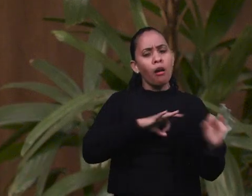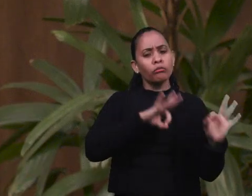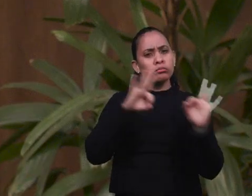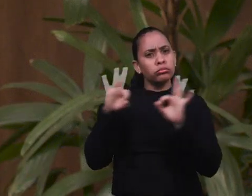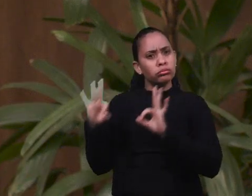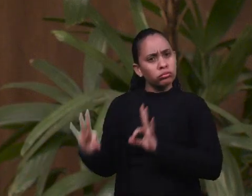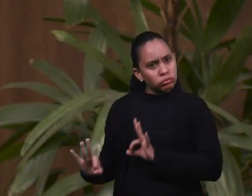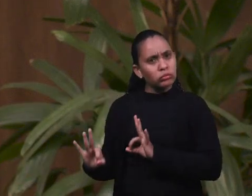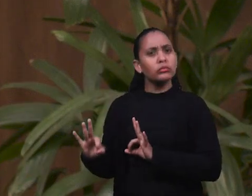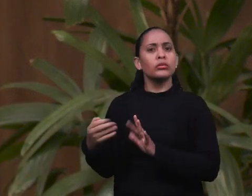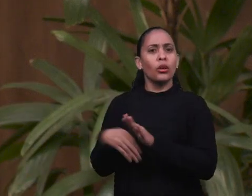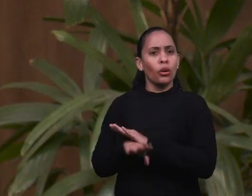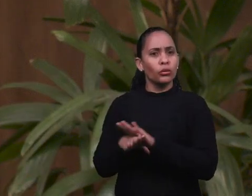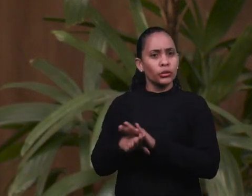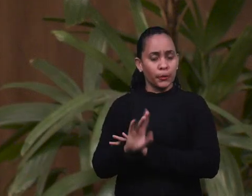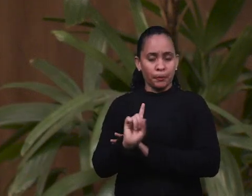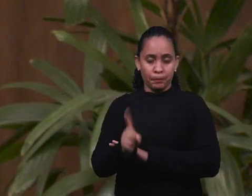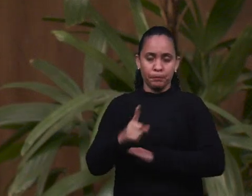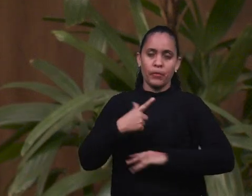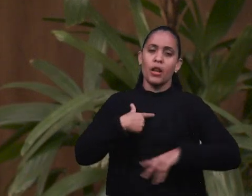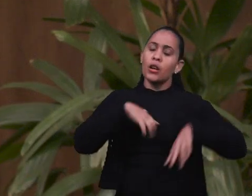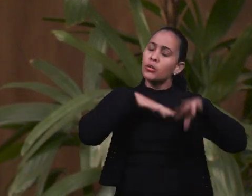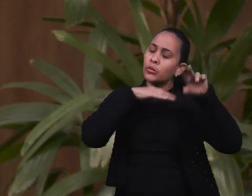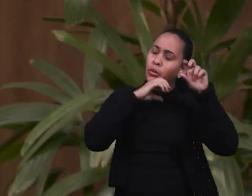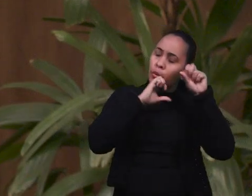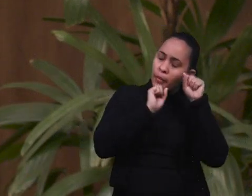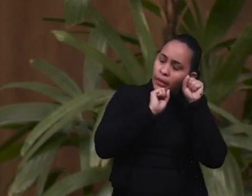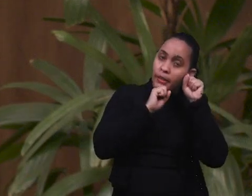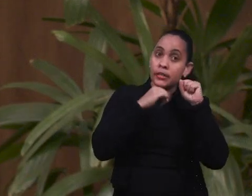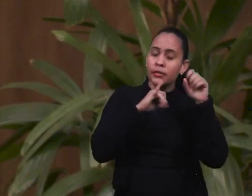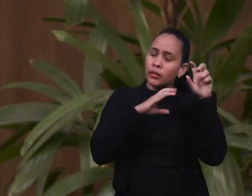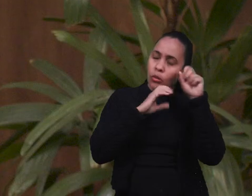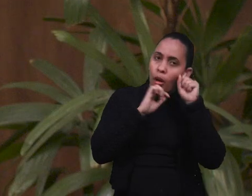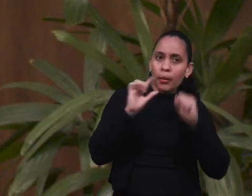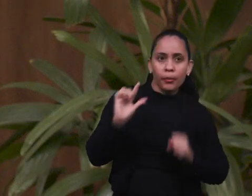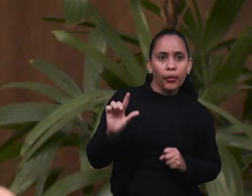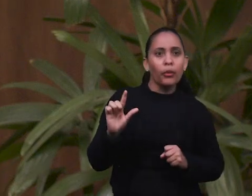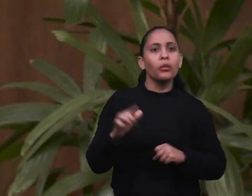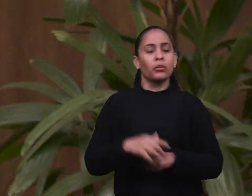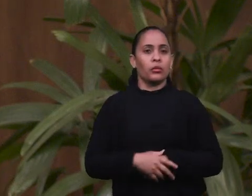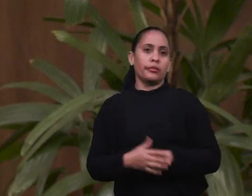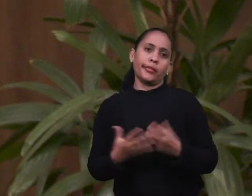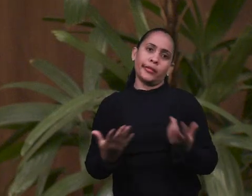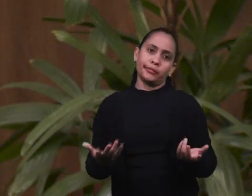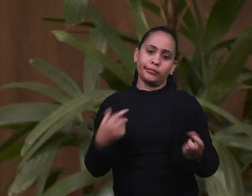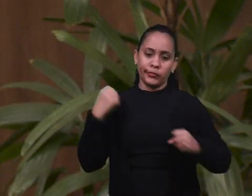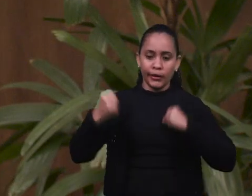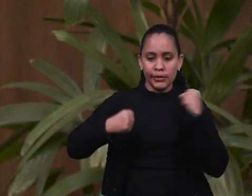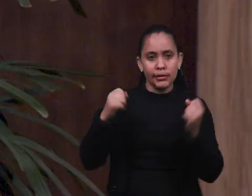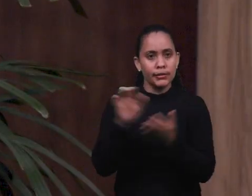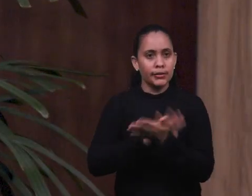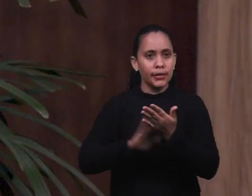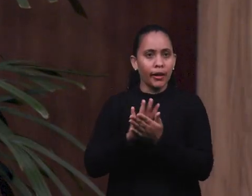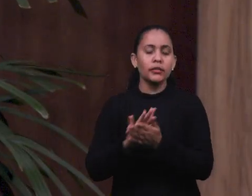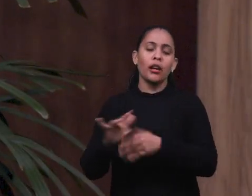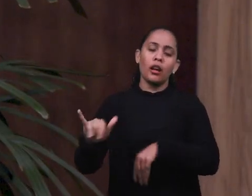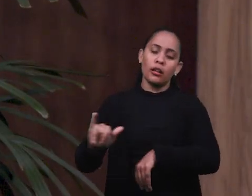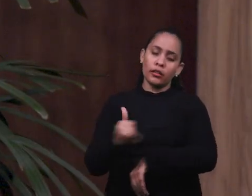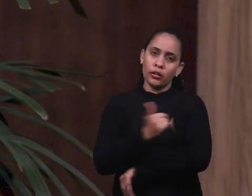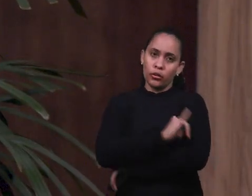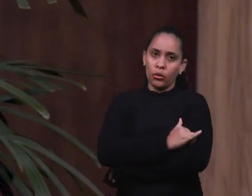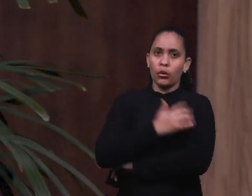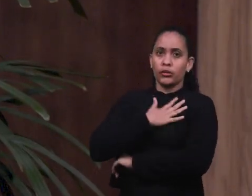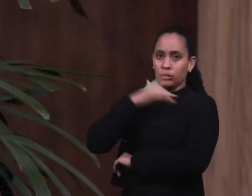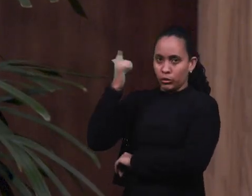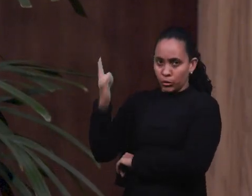físico, não comer com qualidade, né? Aí ele tem grande chance de engordar quando suspende o medicamento. Então, a